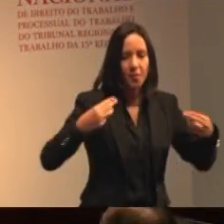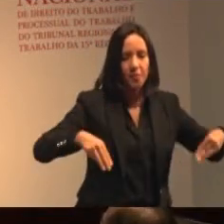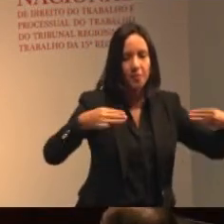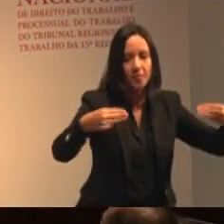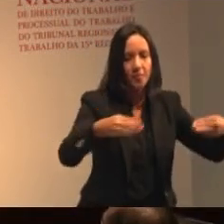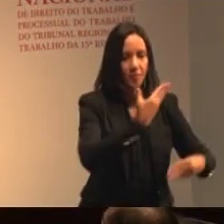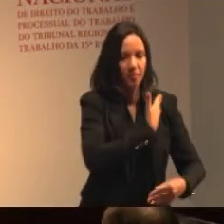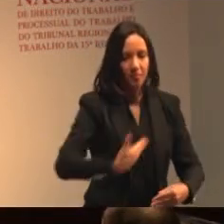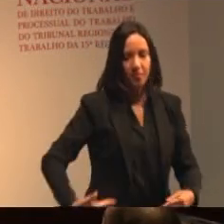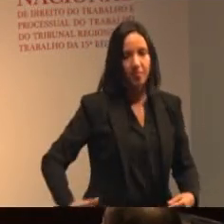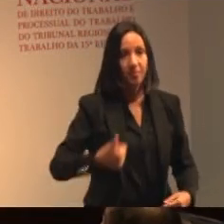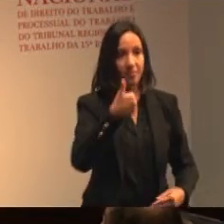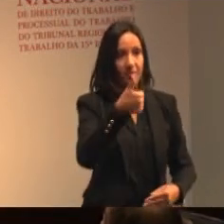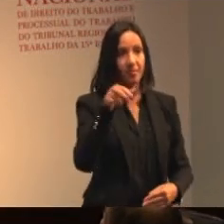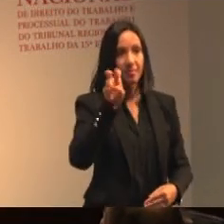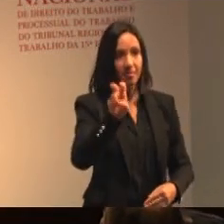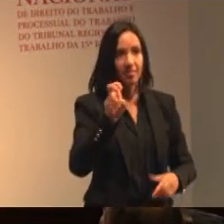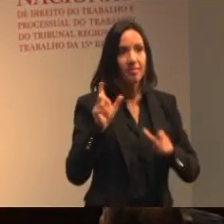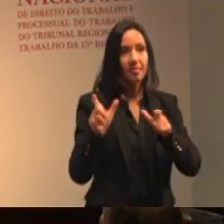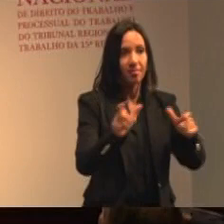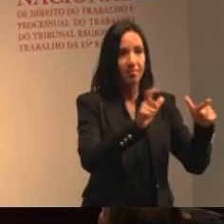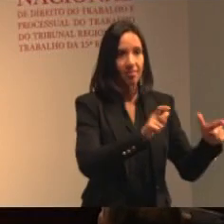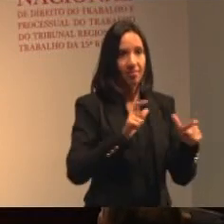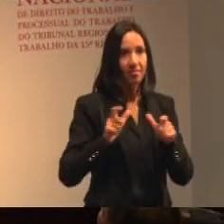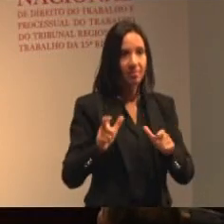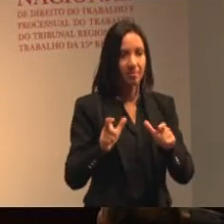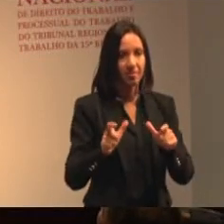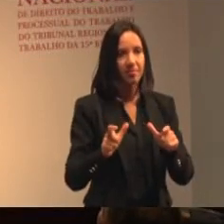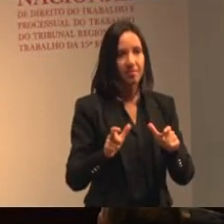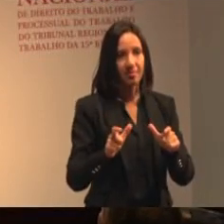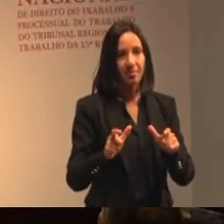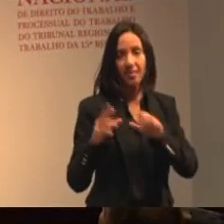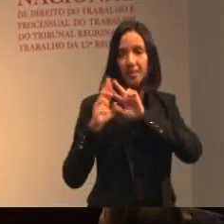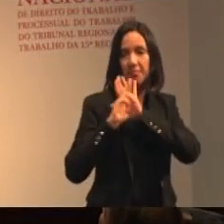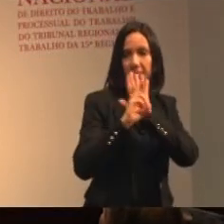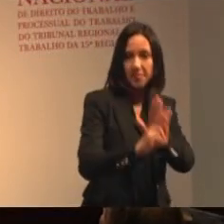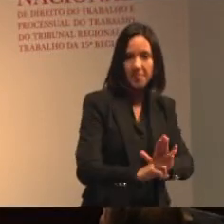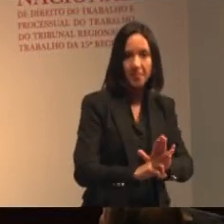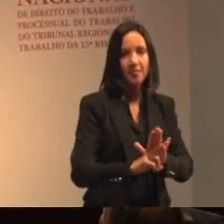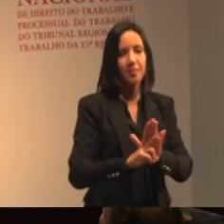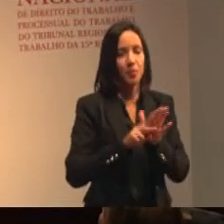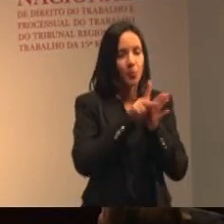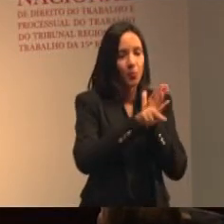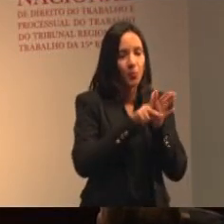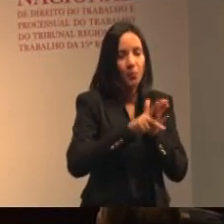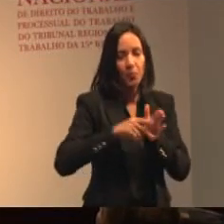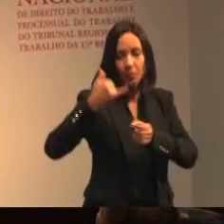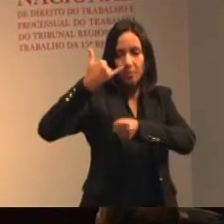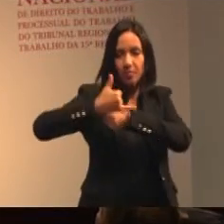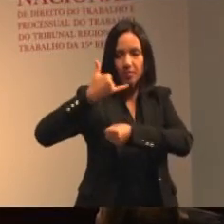Região, também representando o procurador-chefe, Dr. Ronaldo Curaldo Fleury.